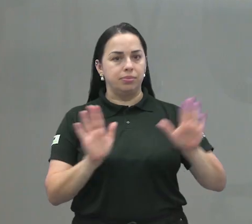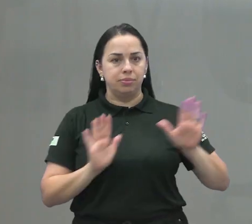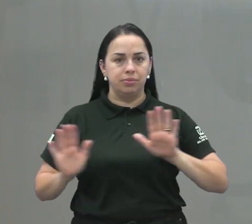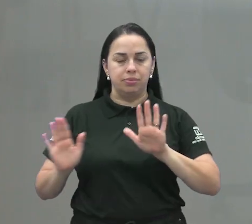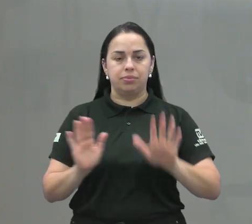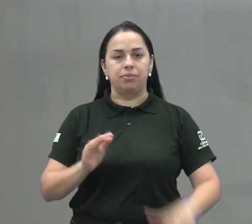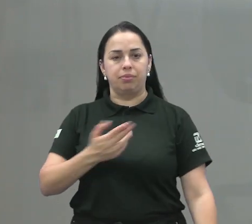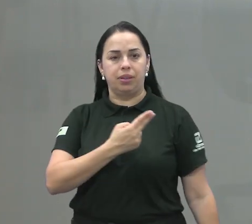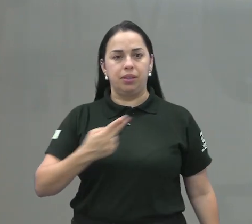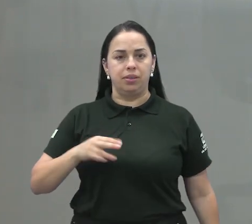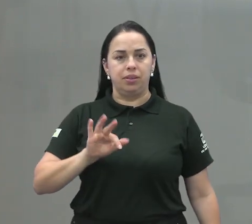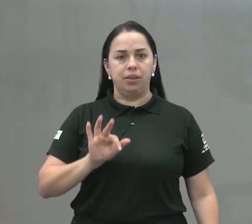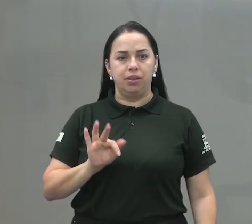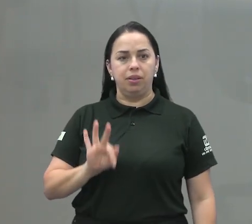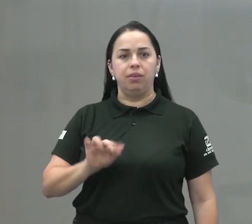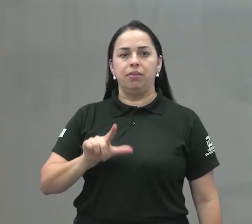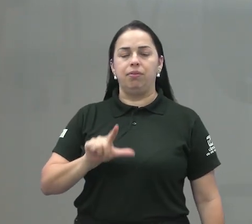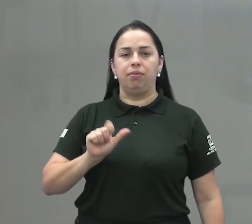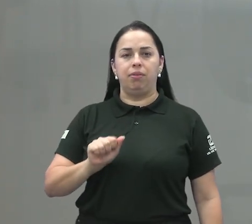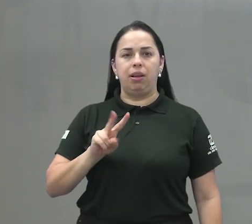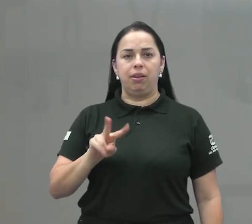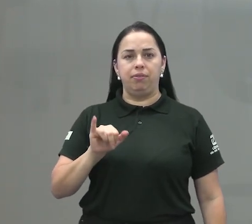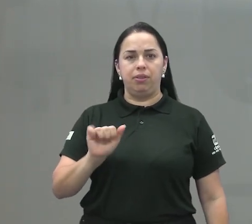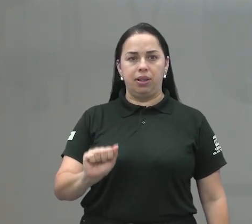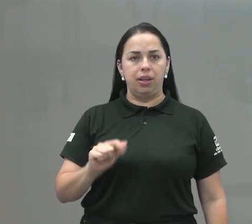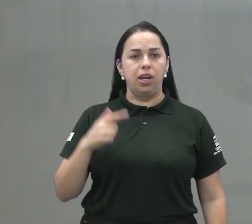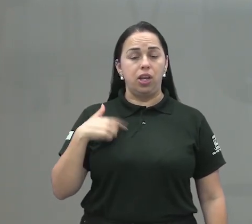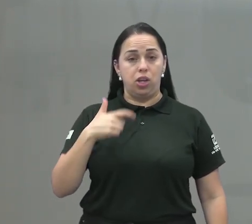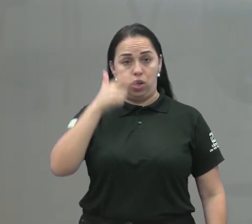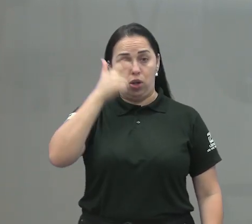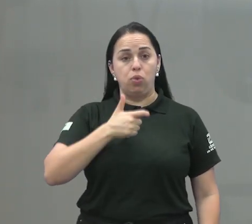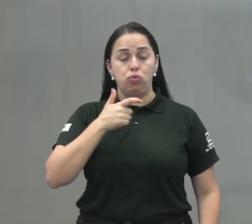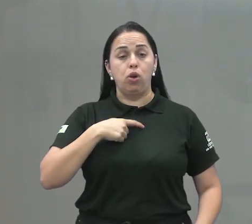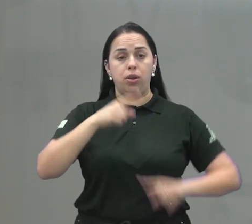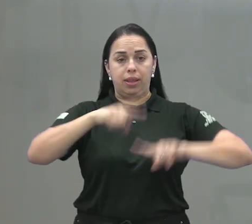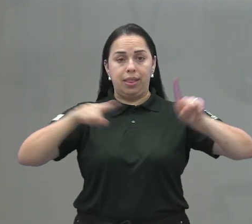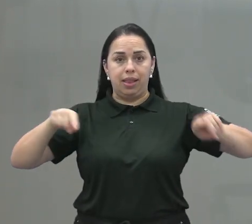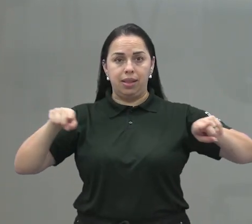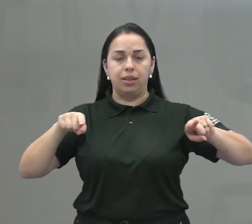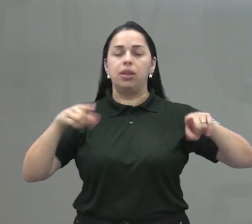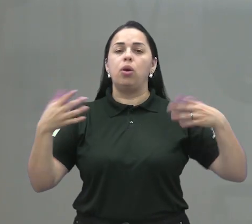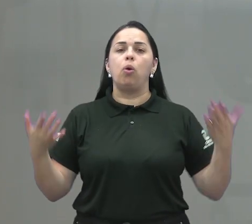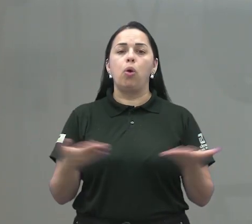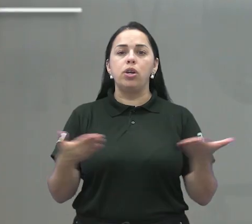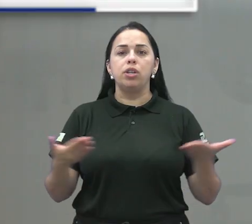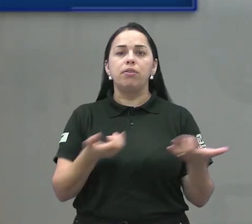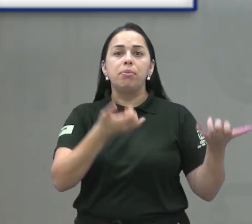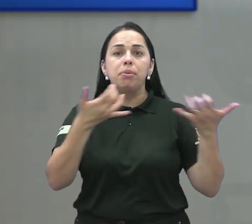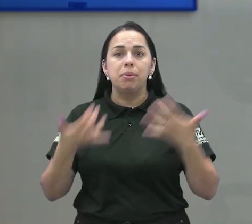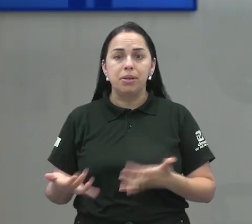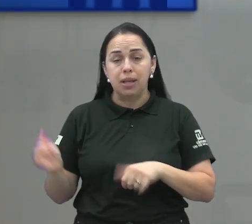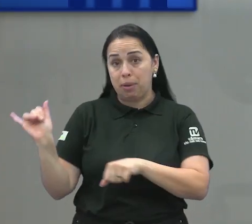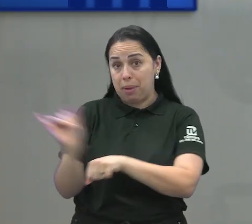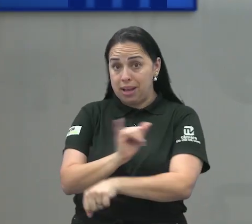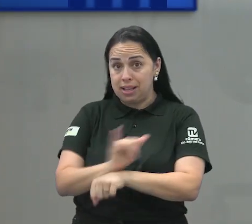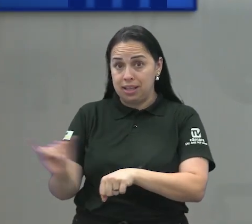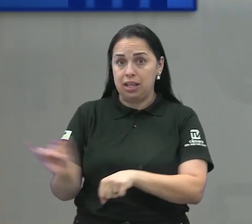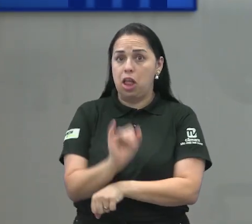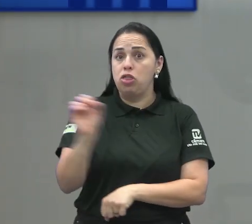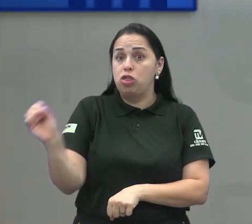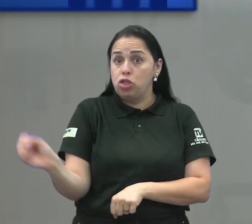Olá, meu nome é Flávia Francischini, sou analista de negócios do Sebrae São Paulo. Hoje vamos falar um pouquinho de Design Think. Design Think é uma